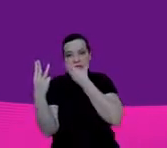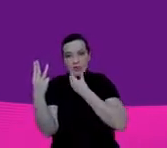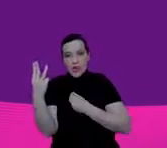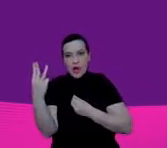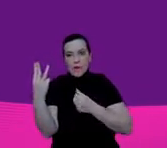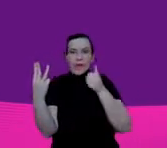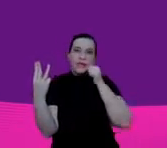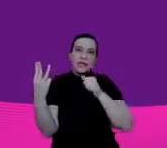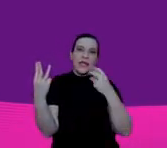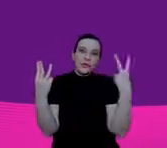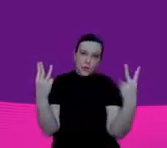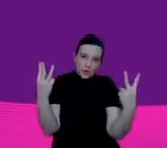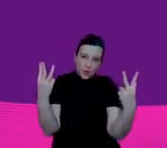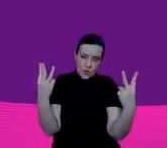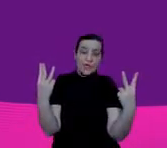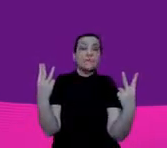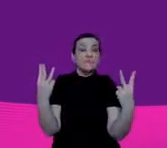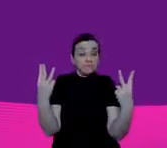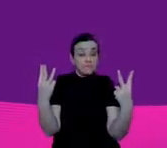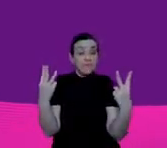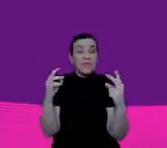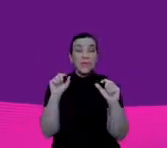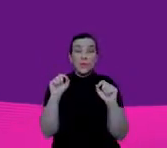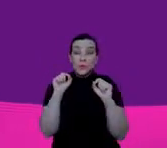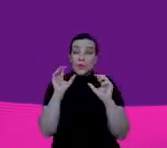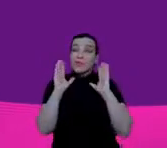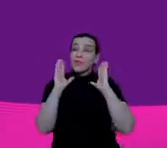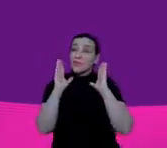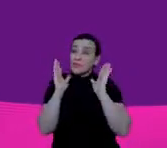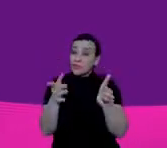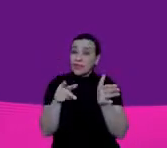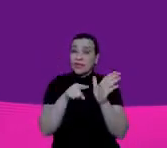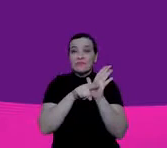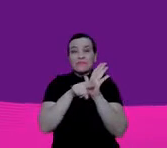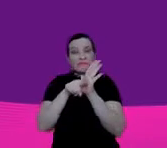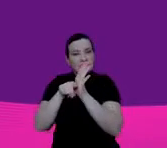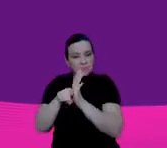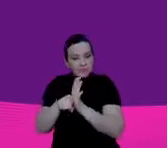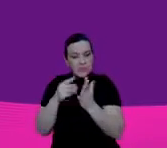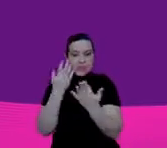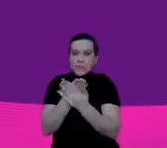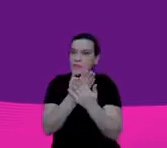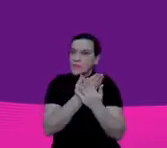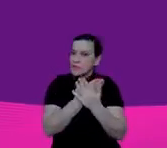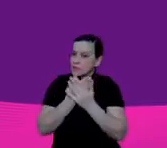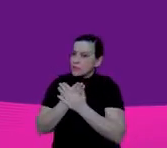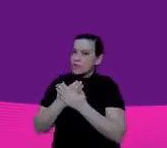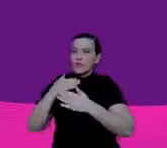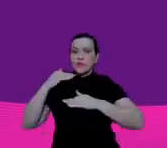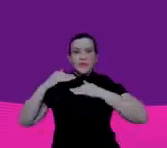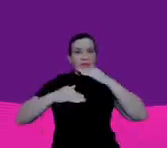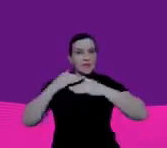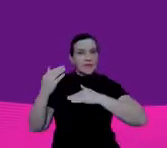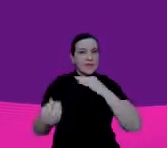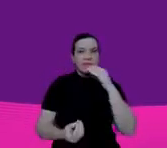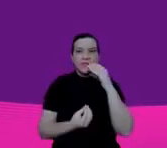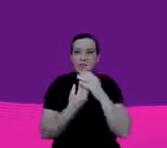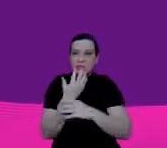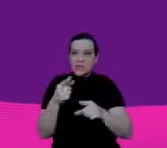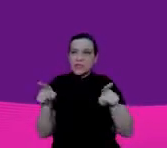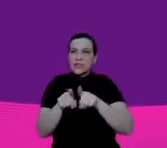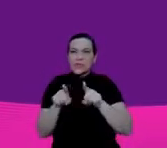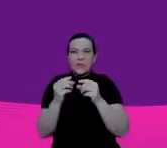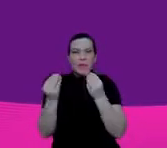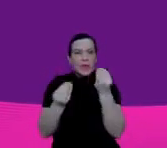E apesar de tudo que se vem desenvolvendo em termos de compreensão da fisiopatologia da